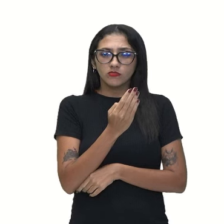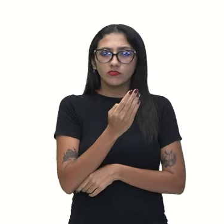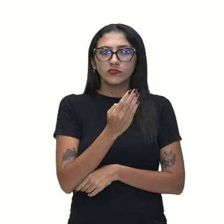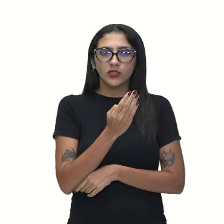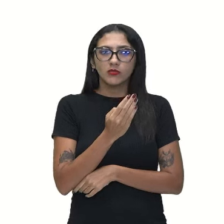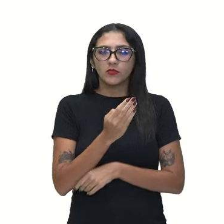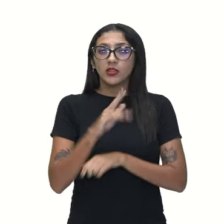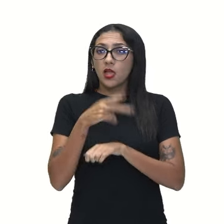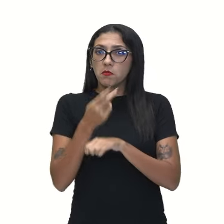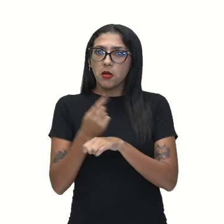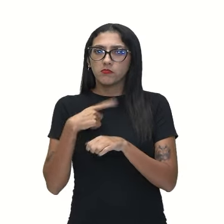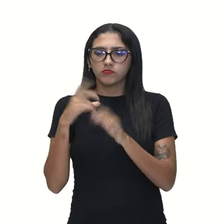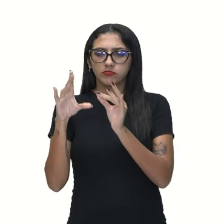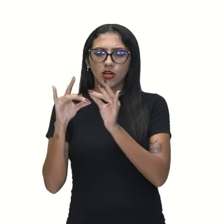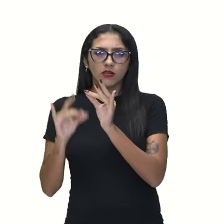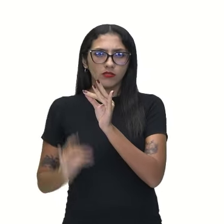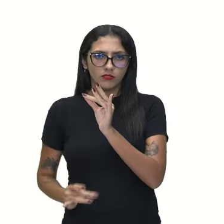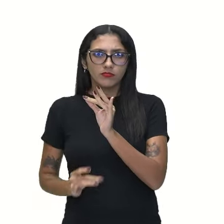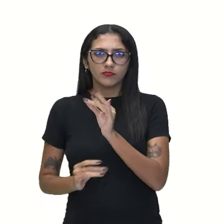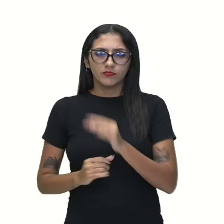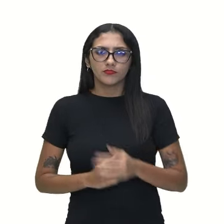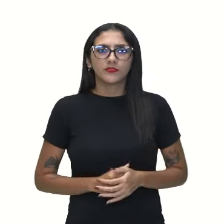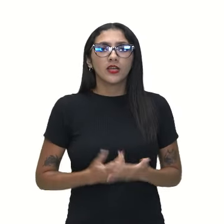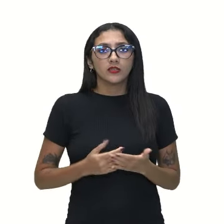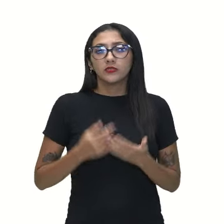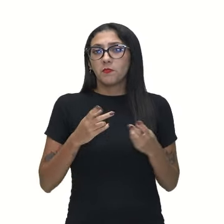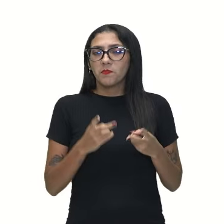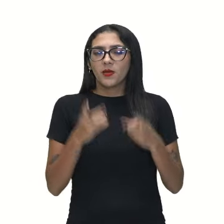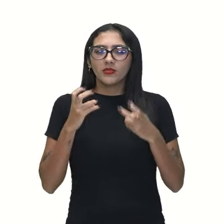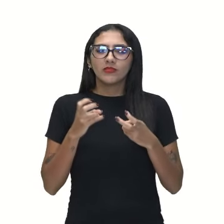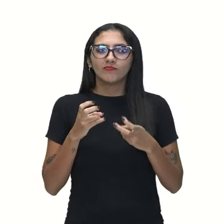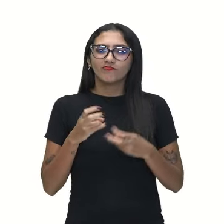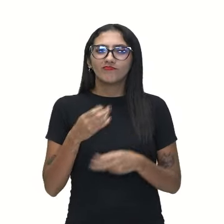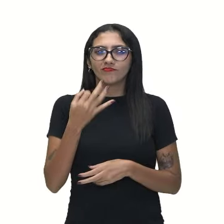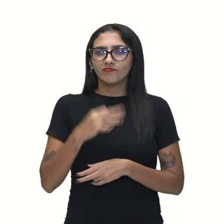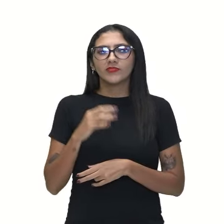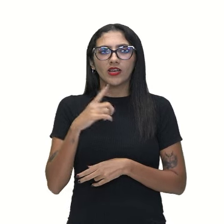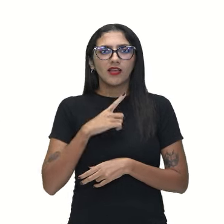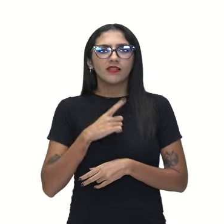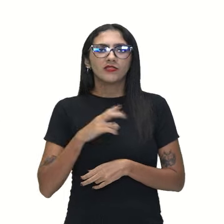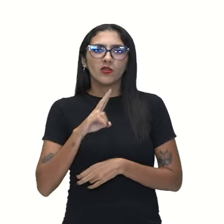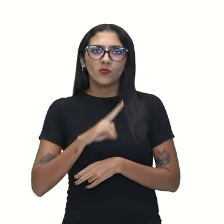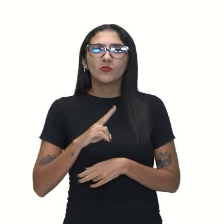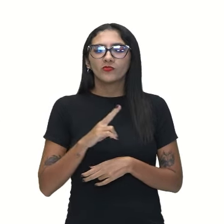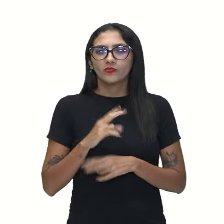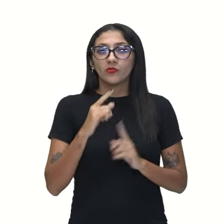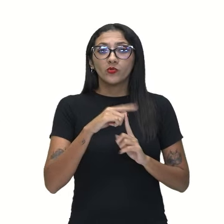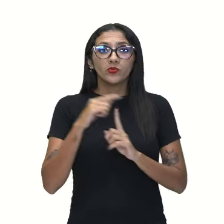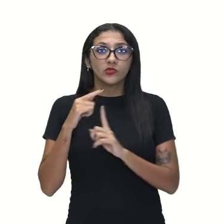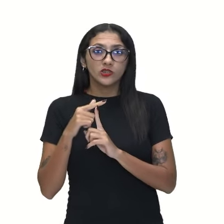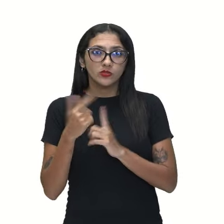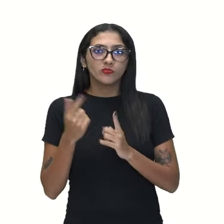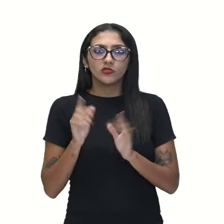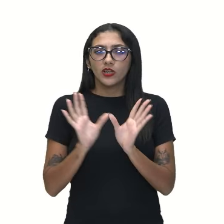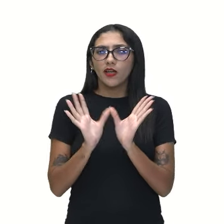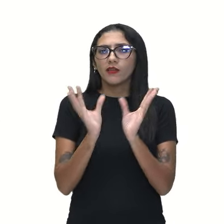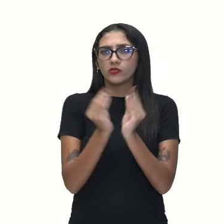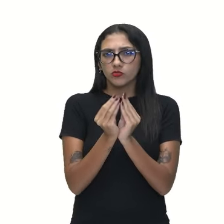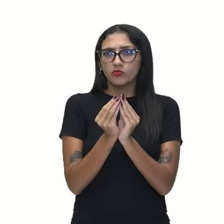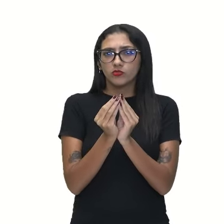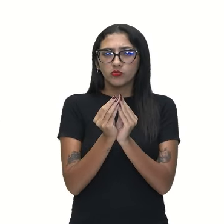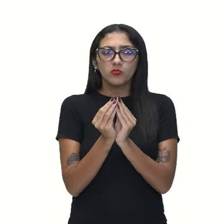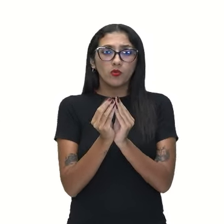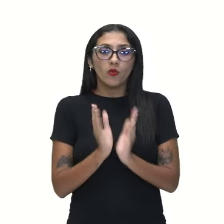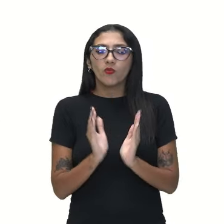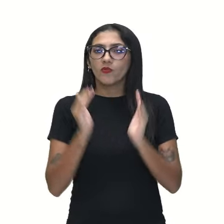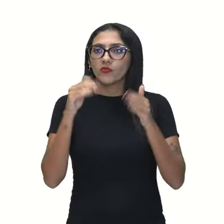resumo. Então vejam que, de fato, estamos diante ali de um tipo de resumo bastante específico, que